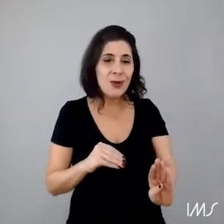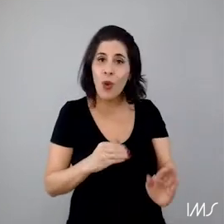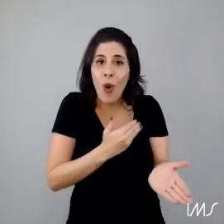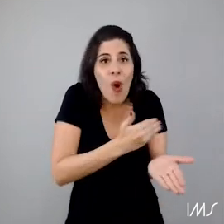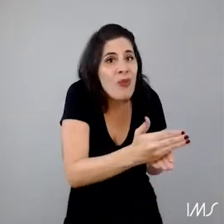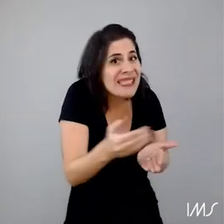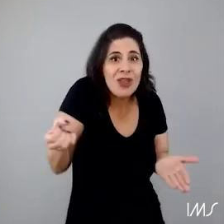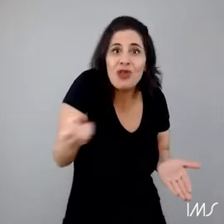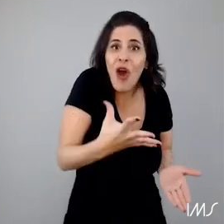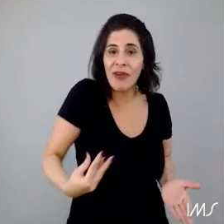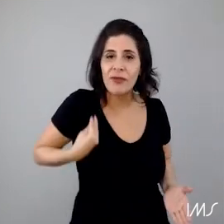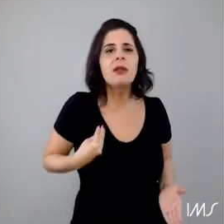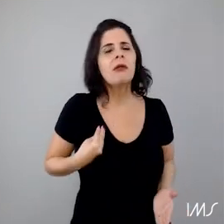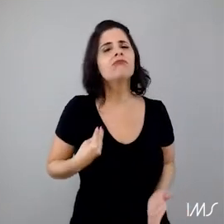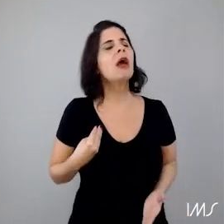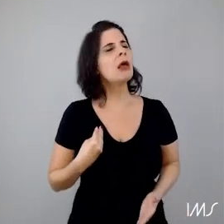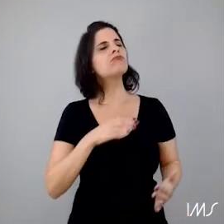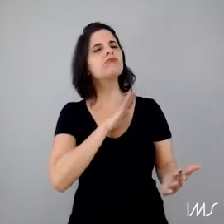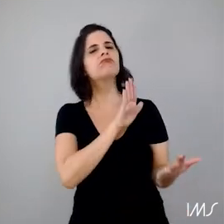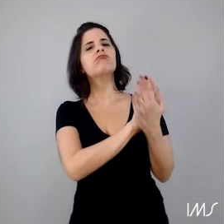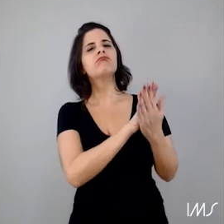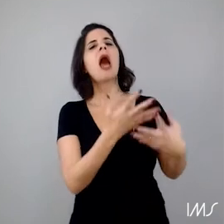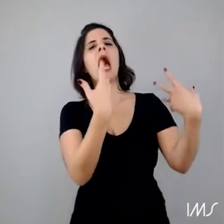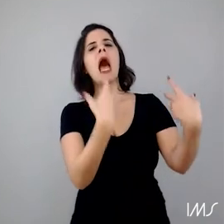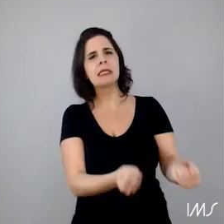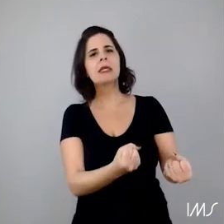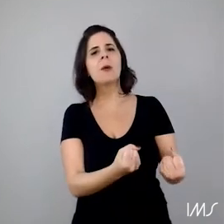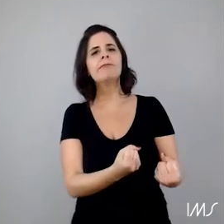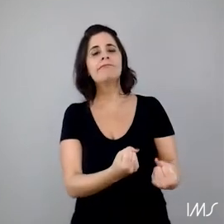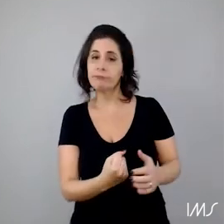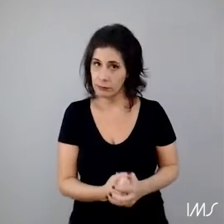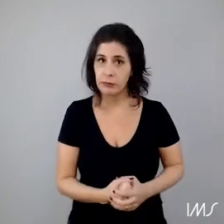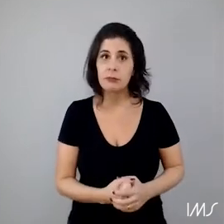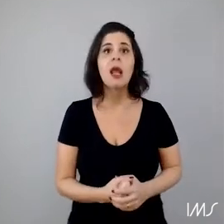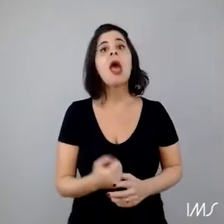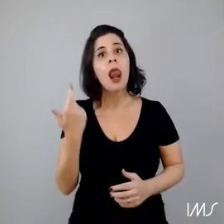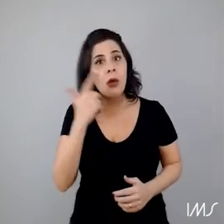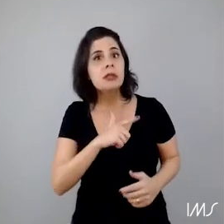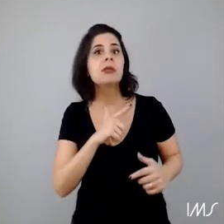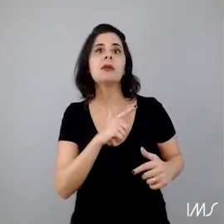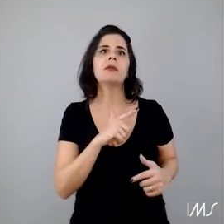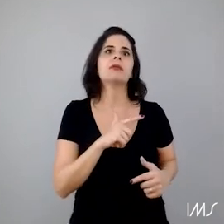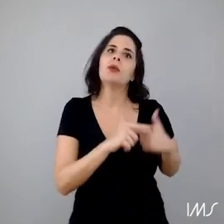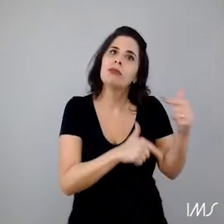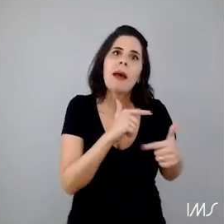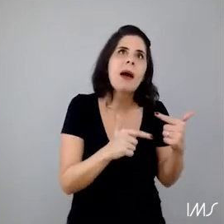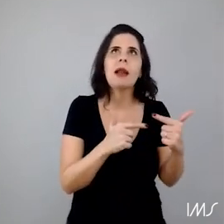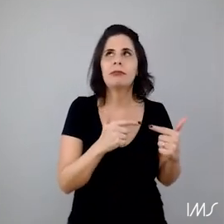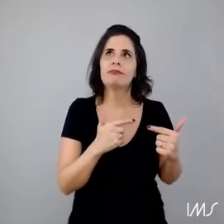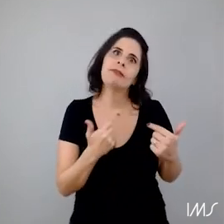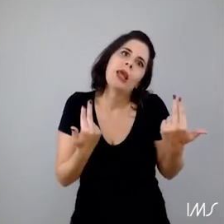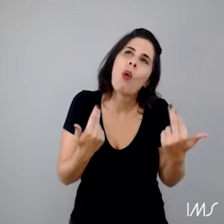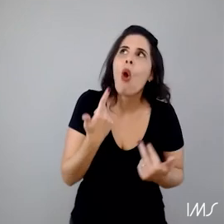O trabalho que ela aqui realizou, a semelhança de outros fotógrafos, principalmente de origem